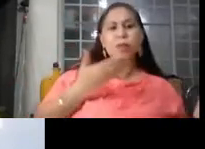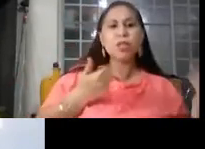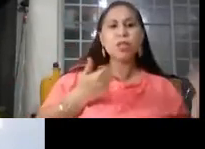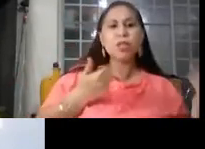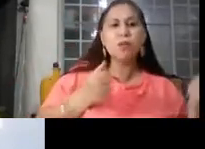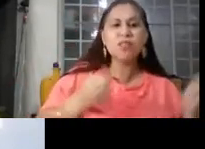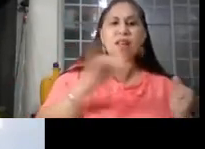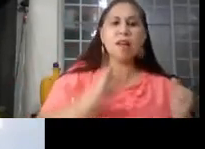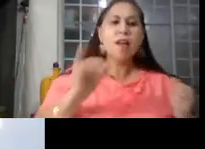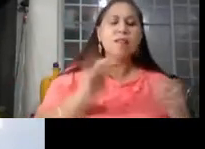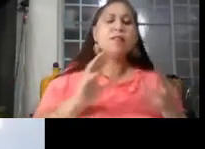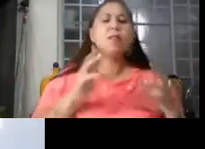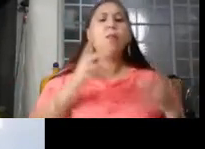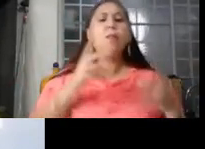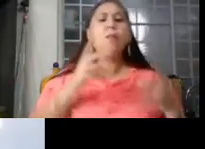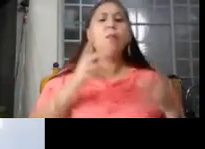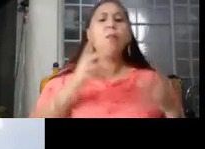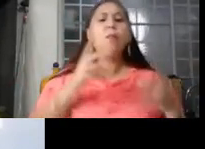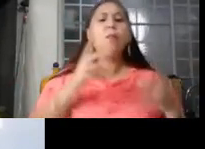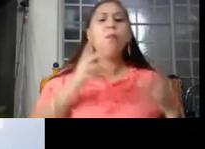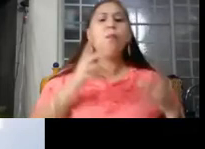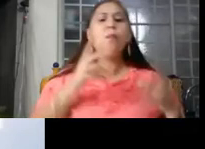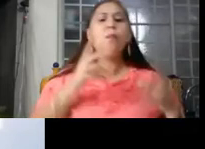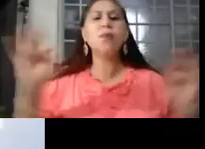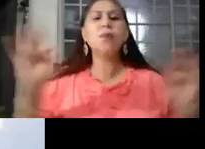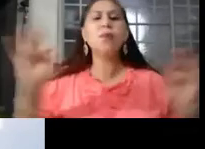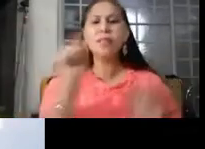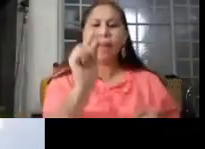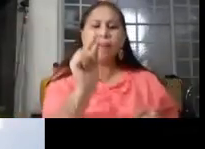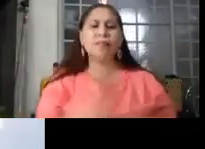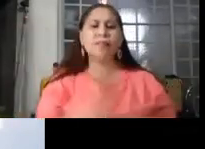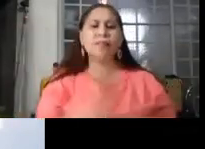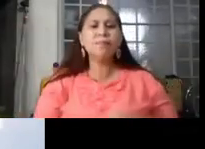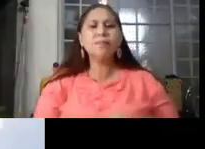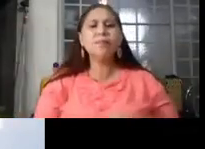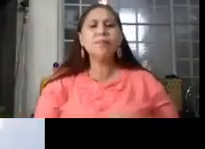mais jovens, né, às vezes são palavras, são frases monossilábicas,